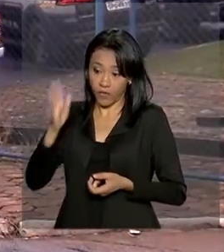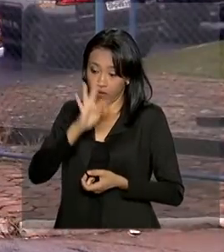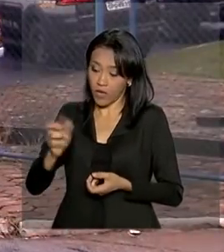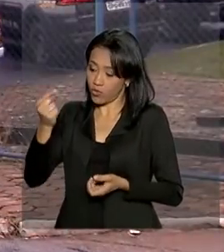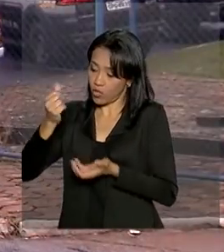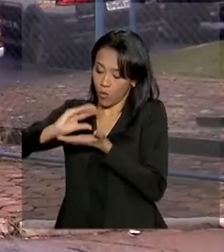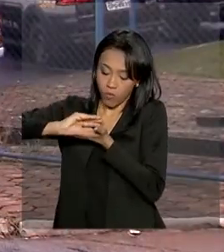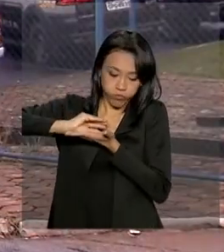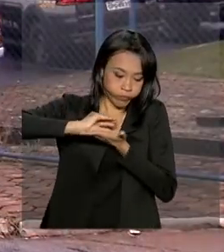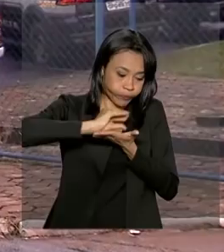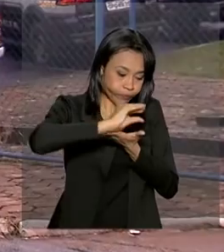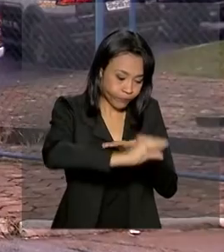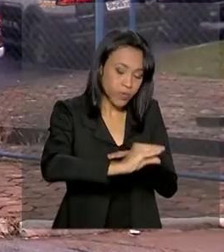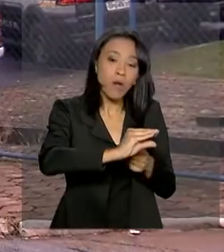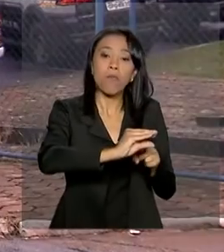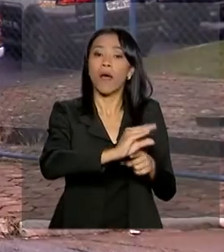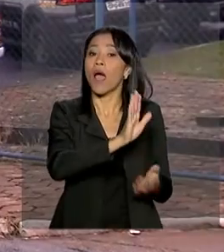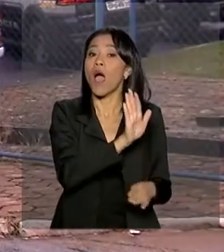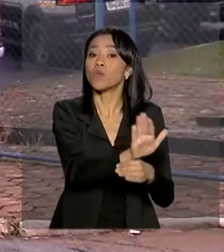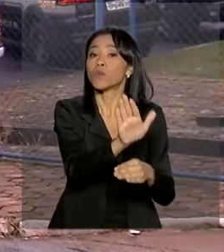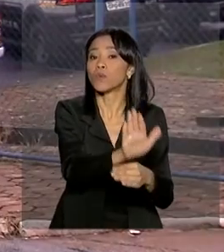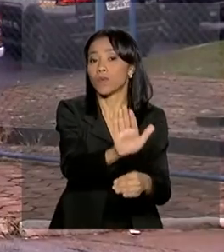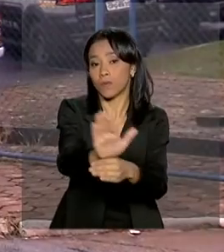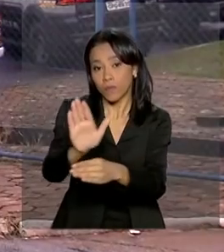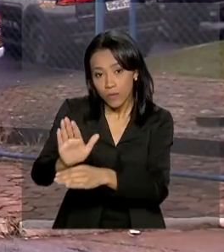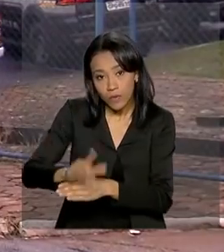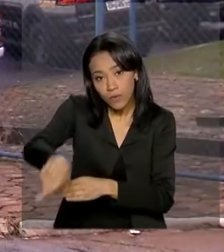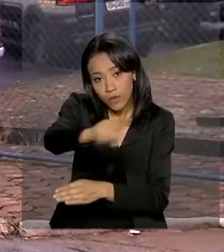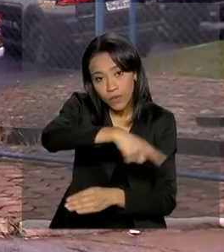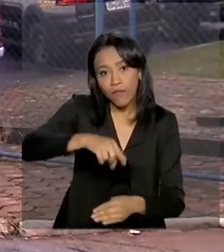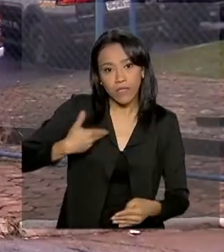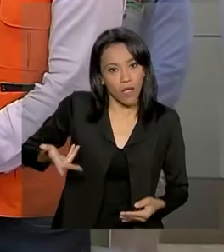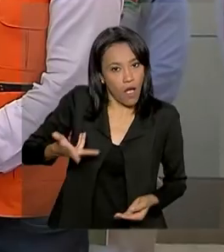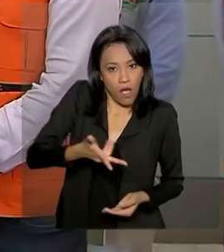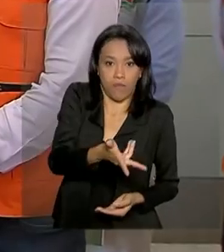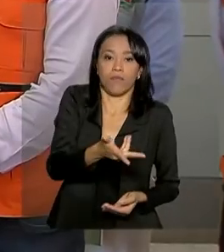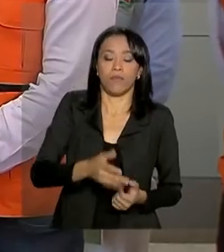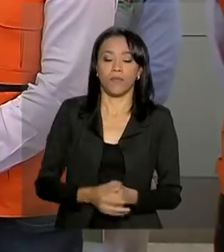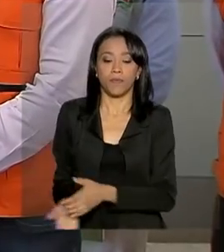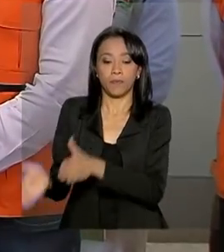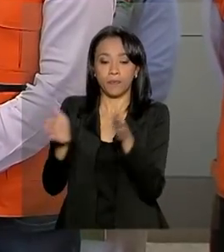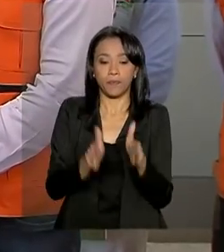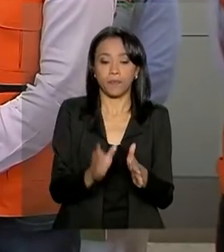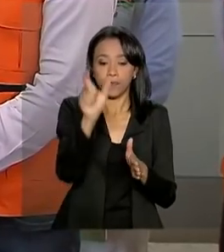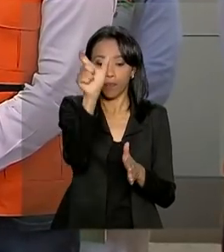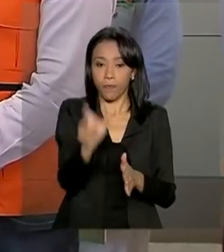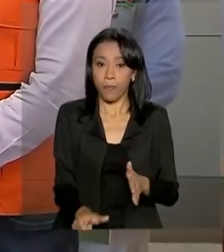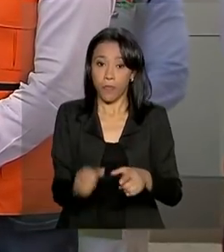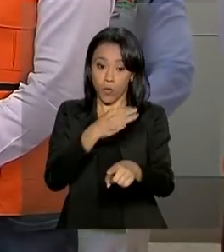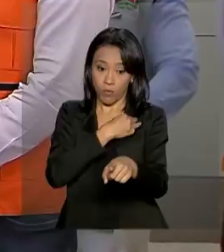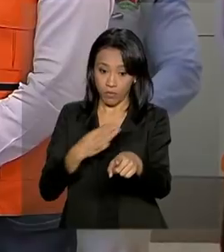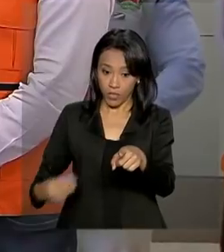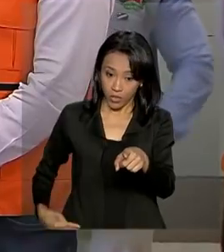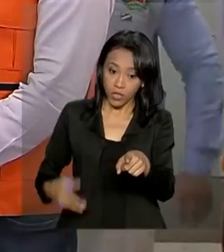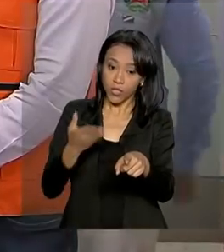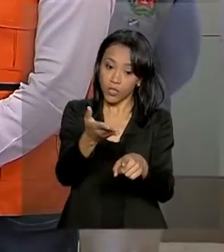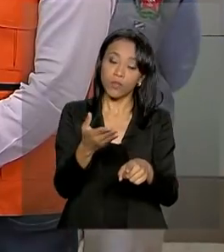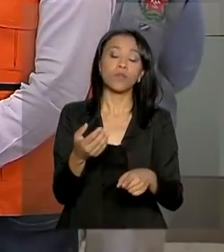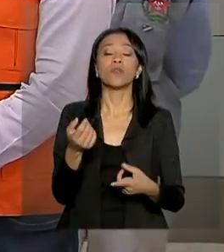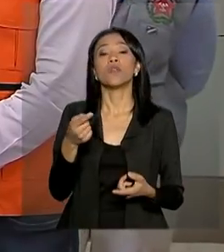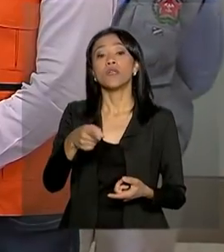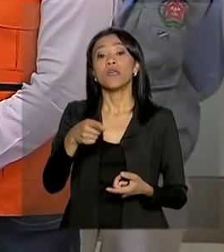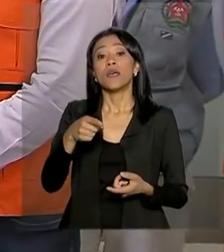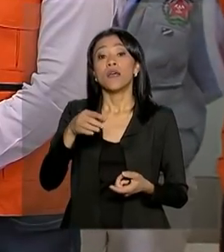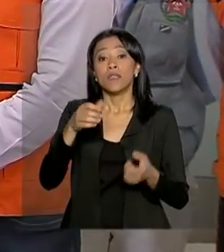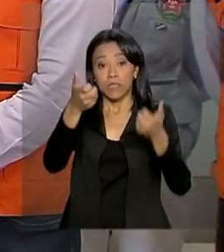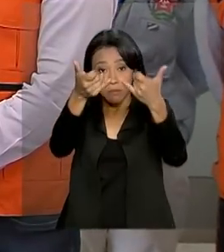Minas Gerais para ajudar no socorro às vítimas vai ser agilizada. O ministro de Minas e Energia explicou como está sendo feito o